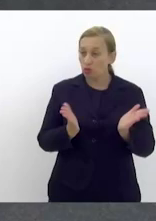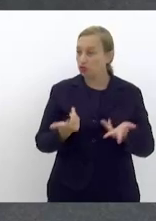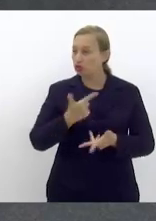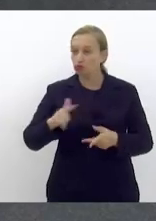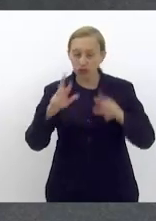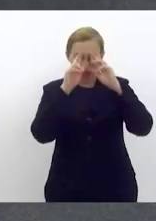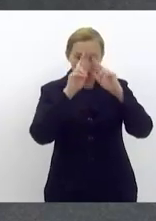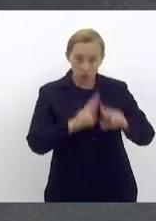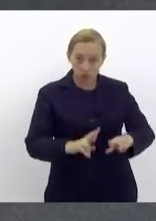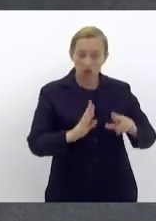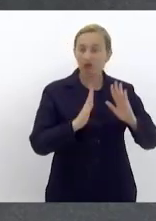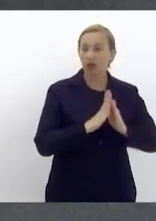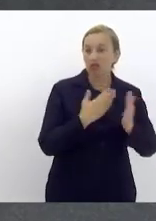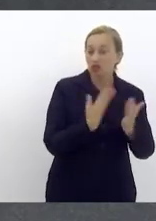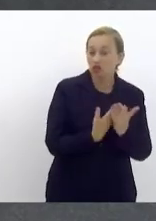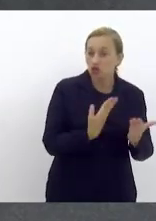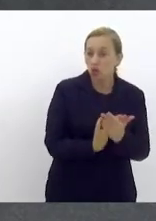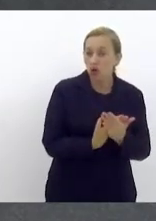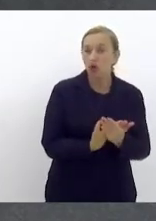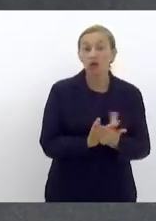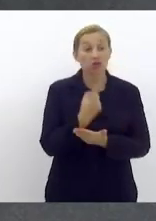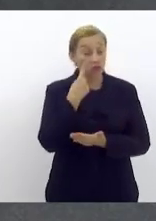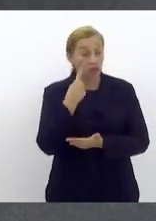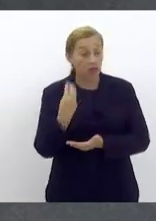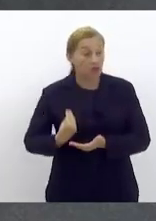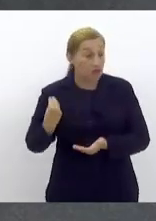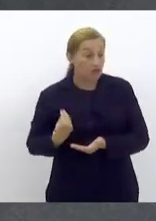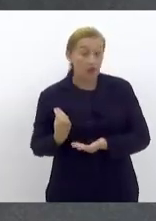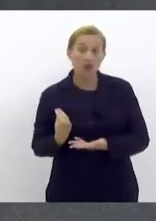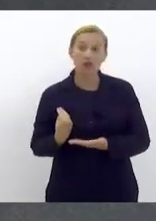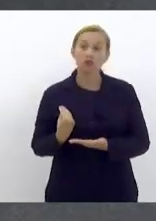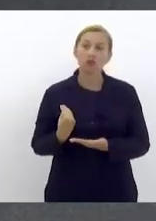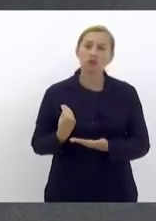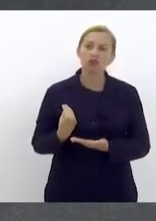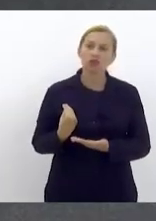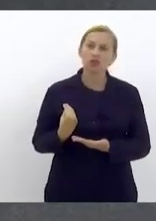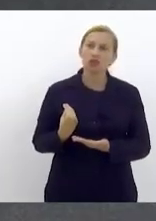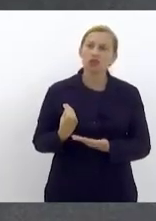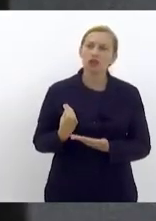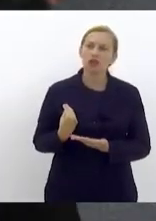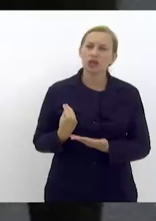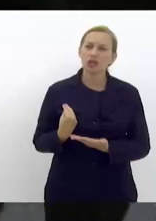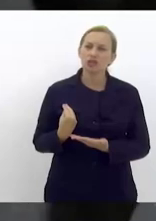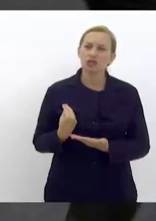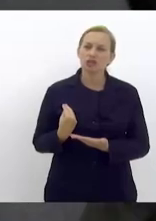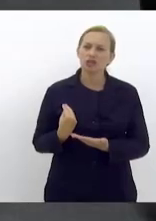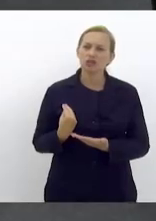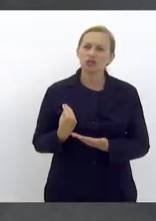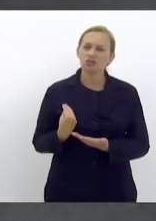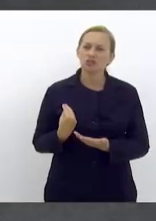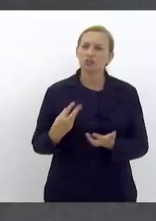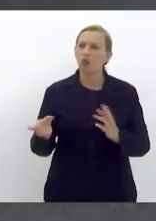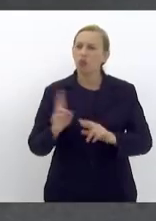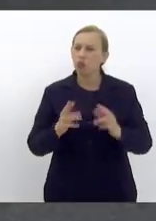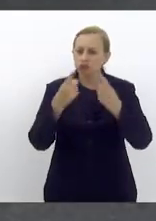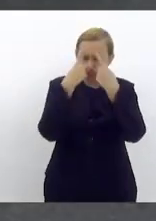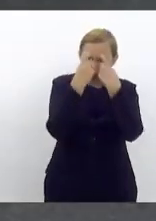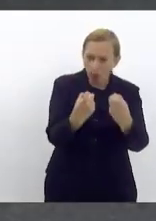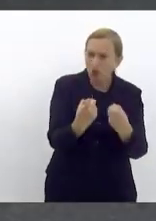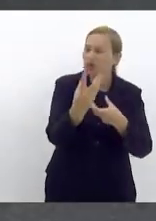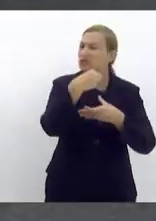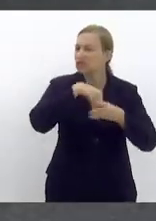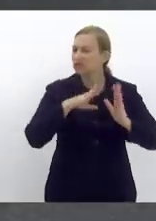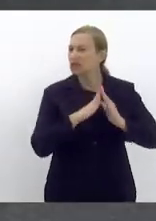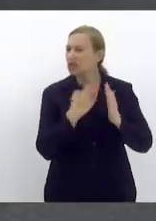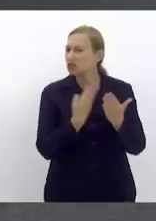respeito com relação às escolas. A gente está vivendo um turbilhão de enfrentamentos com relação à violência dentro